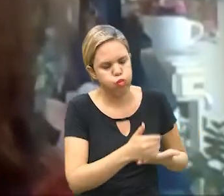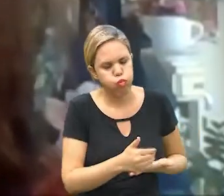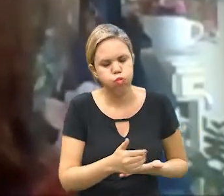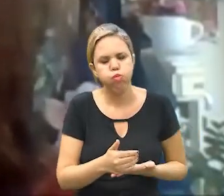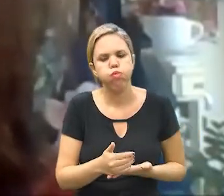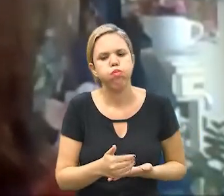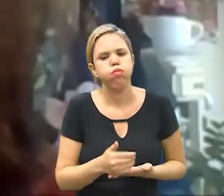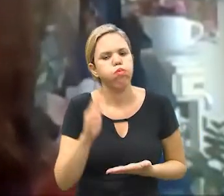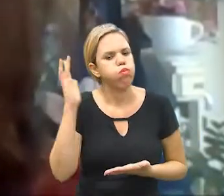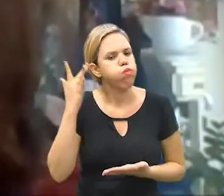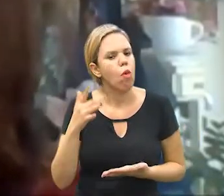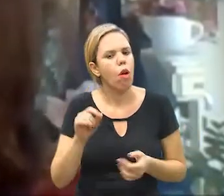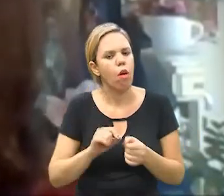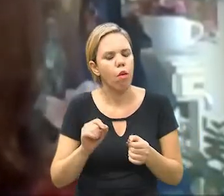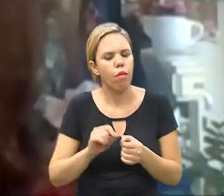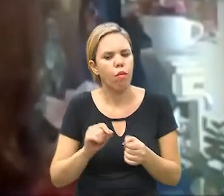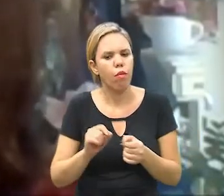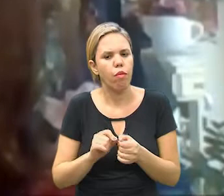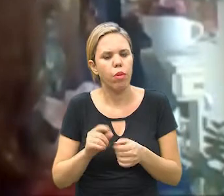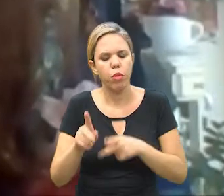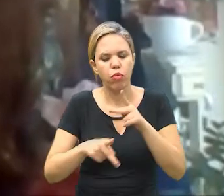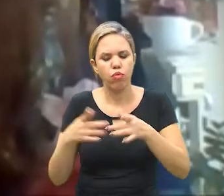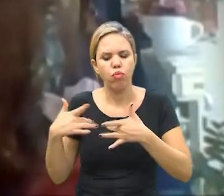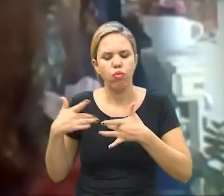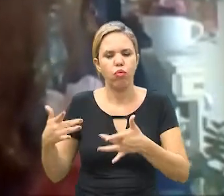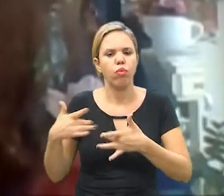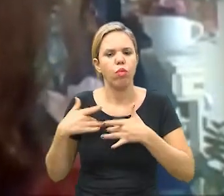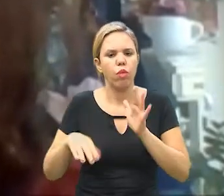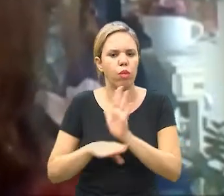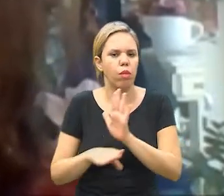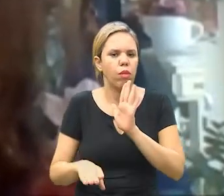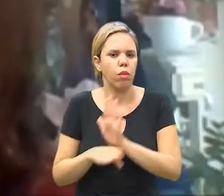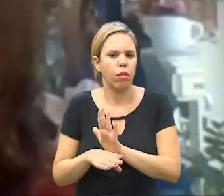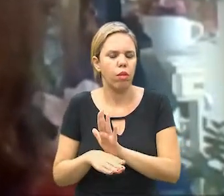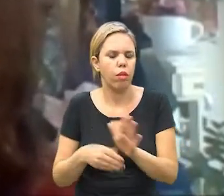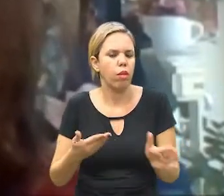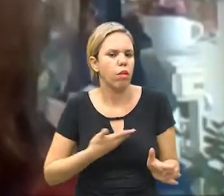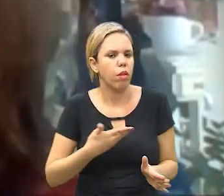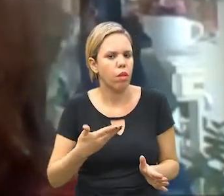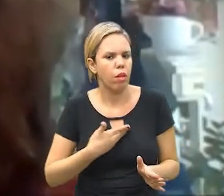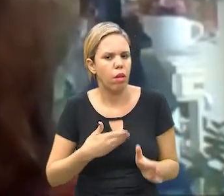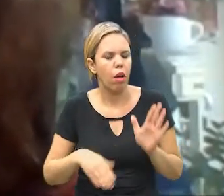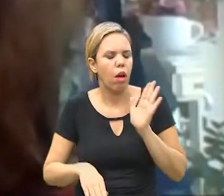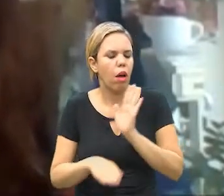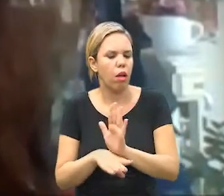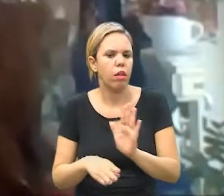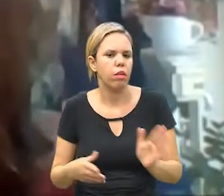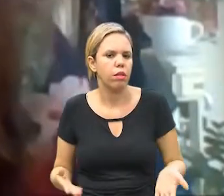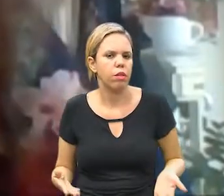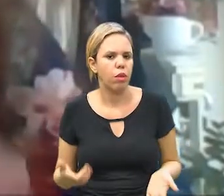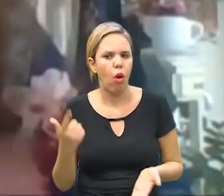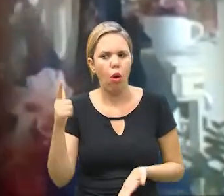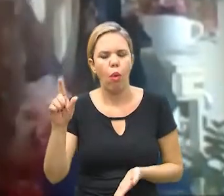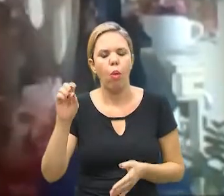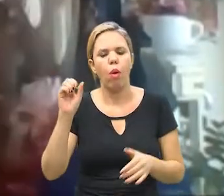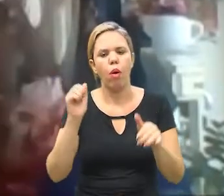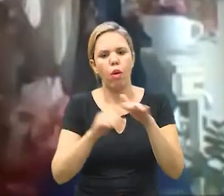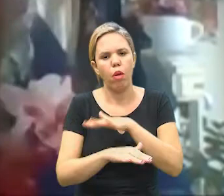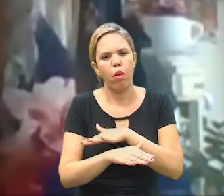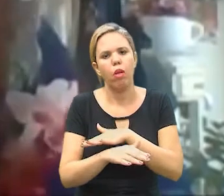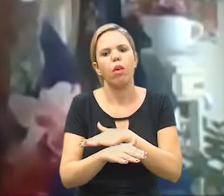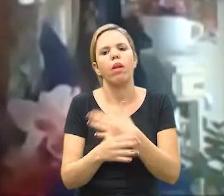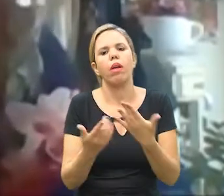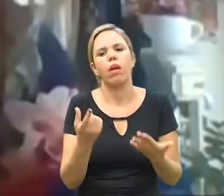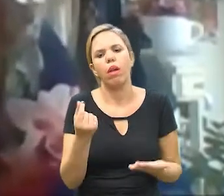arrecadação, Andréia, é feita por meio de voluntários. São amigos que ajudam, ou